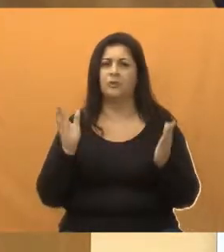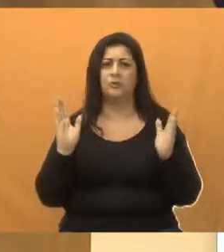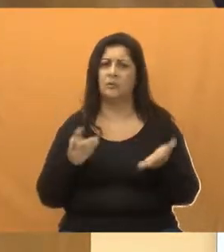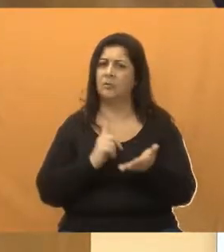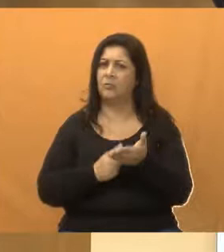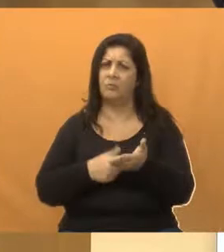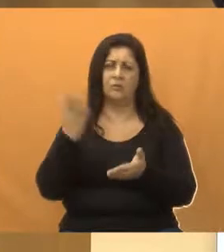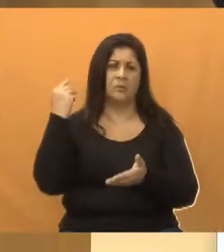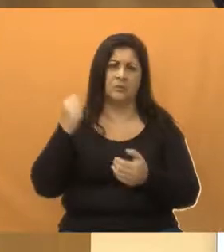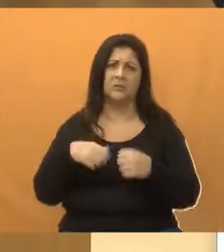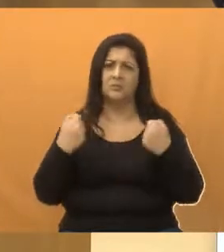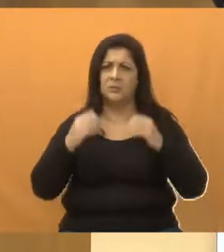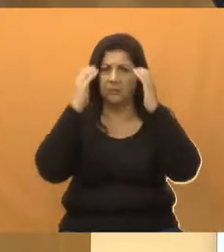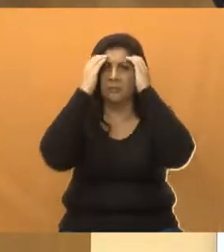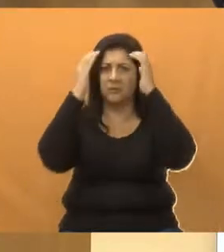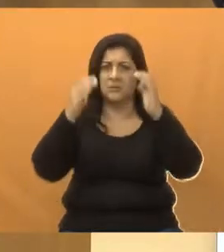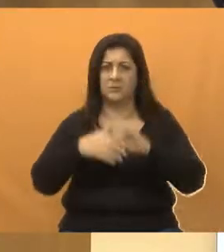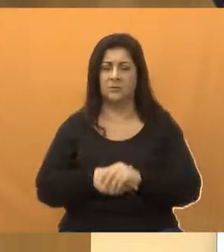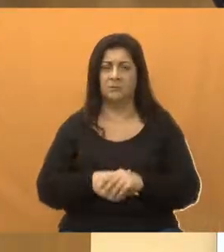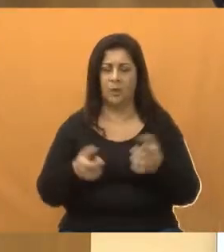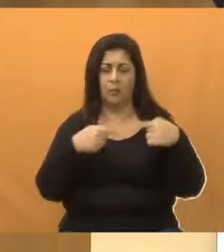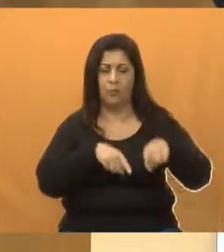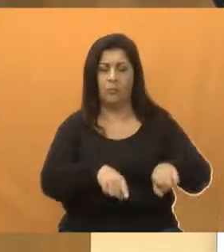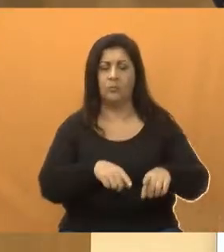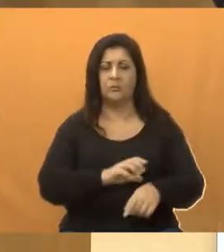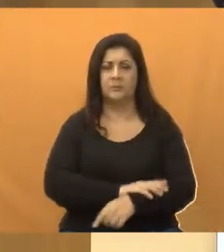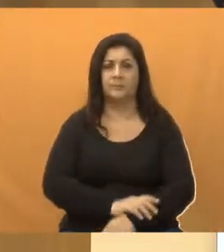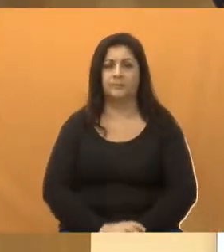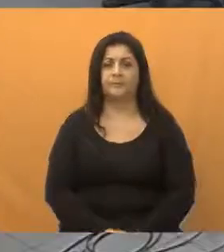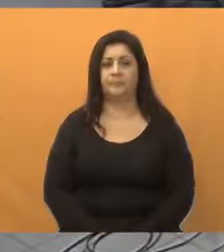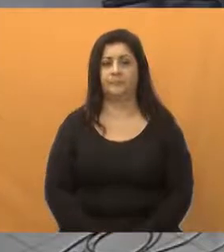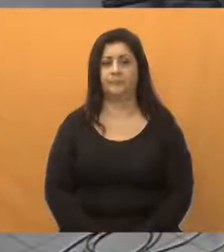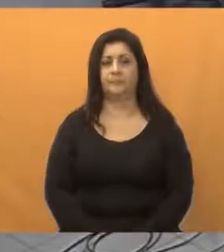orçamento deve ser cumprido. Portanto, serei contrário a esse projeto.